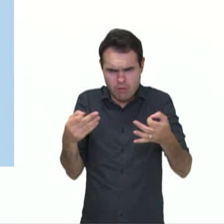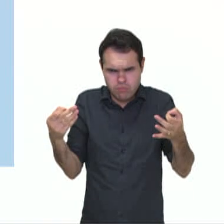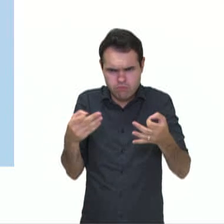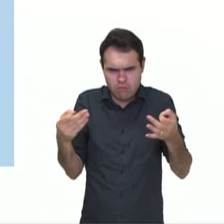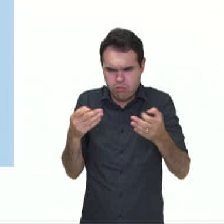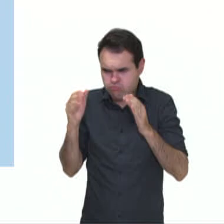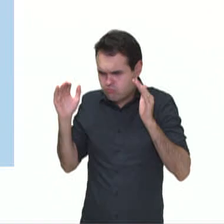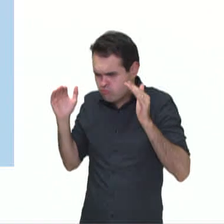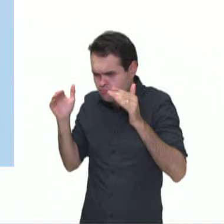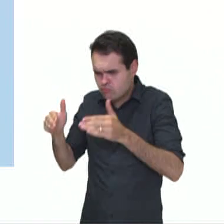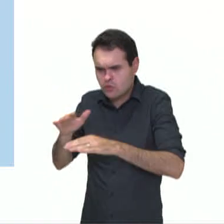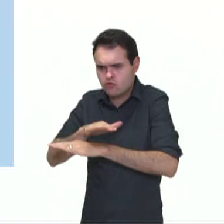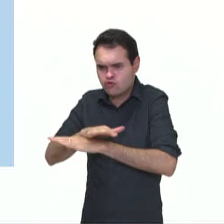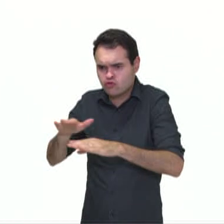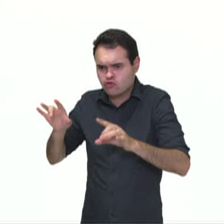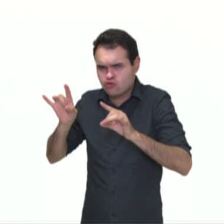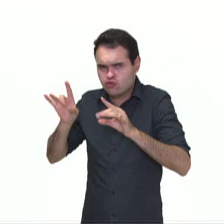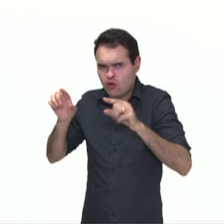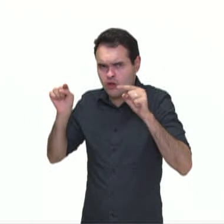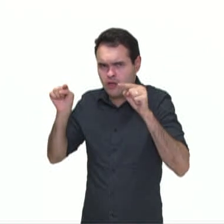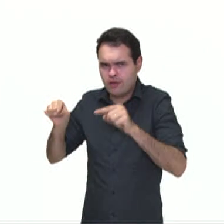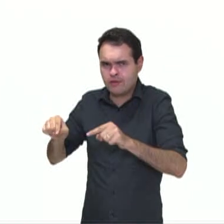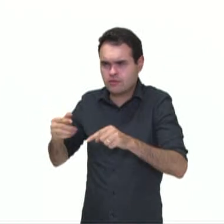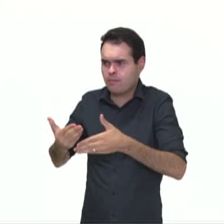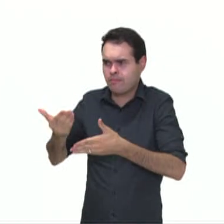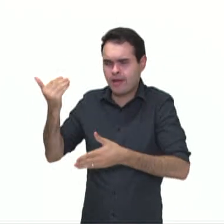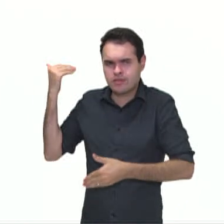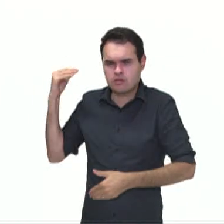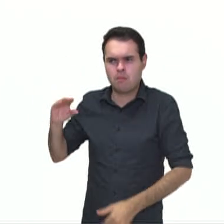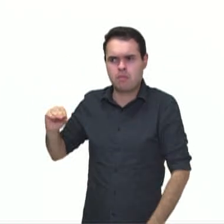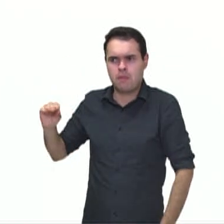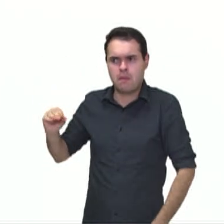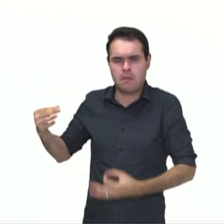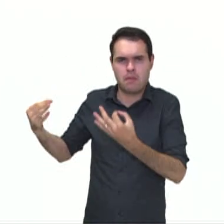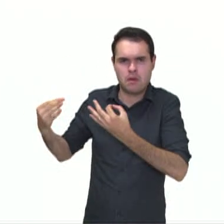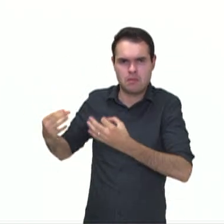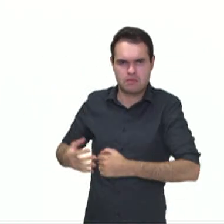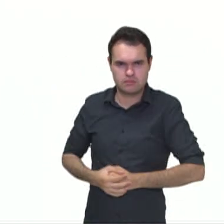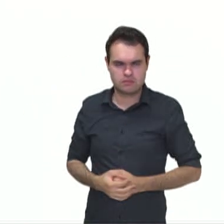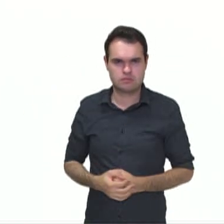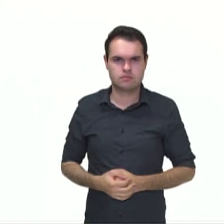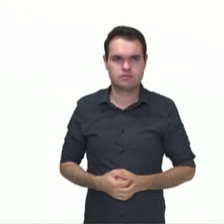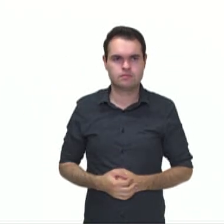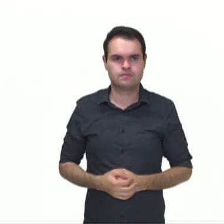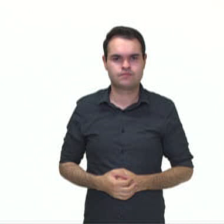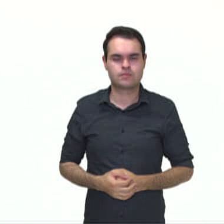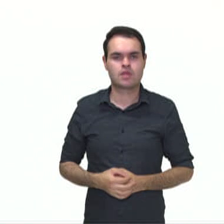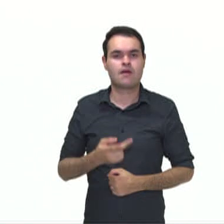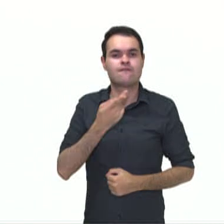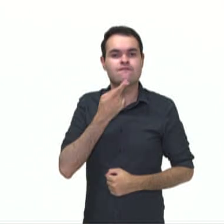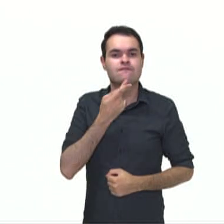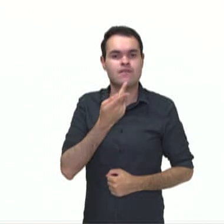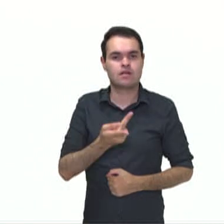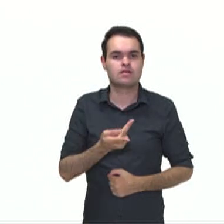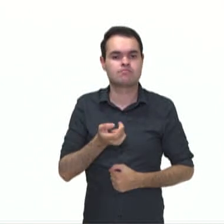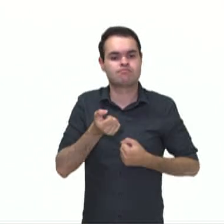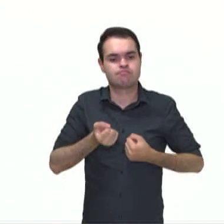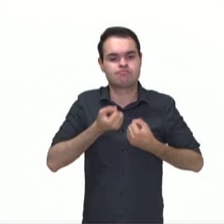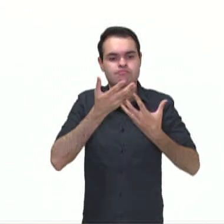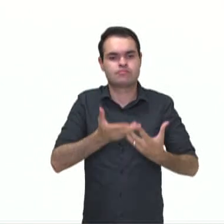restringia a esses profissionais. Vejam só esse exemplo. Cada vez mais, falar bem tem se mostrado